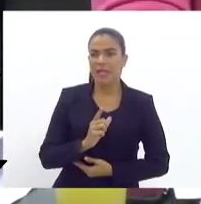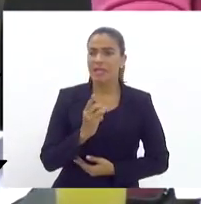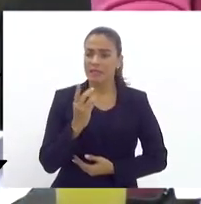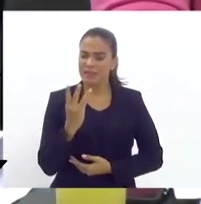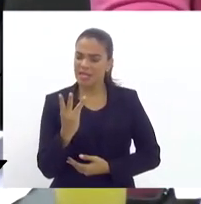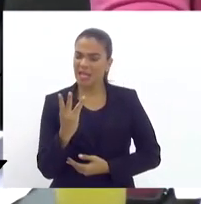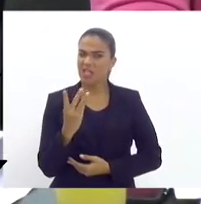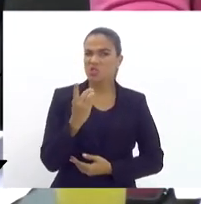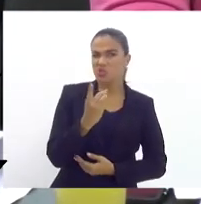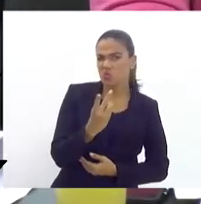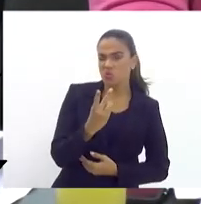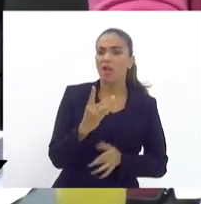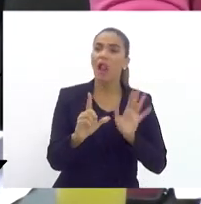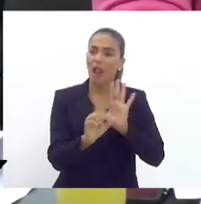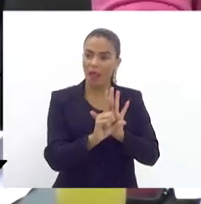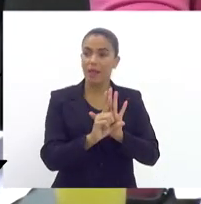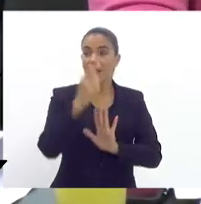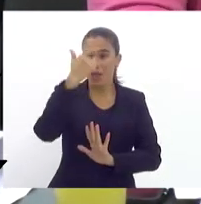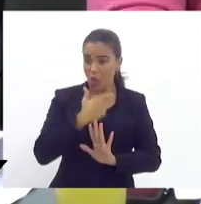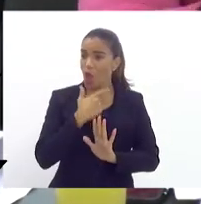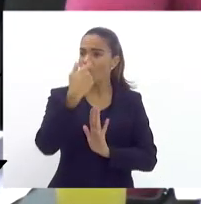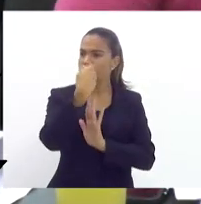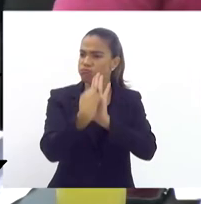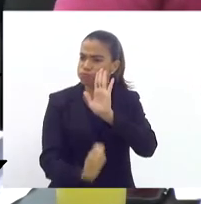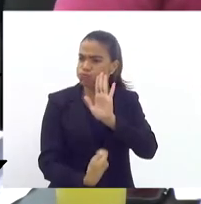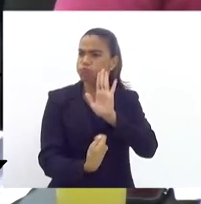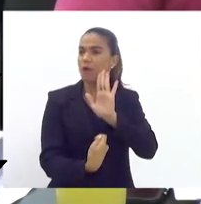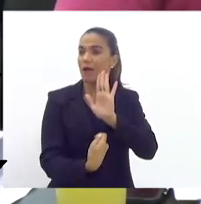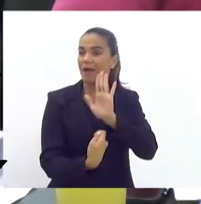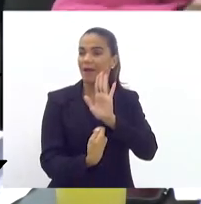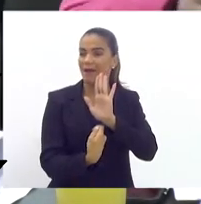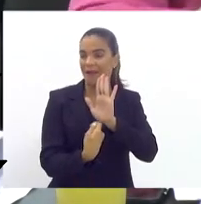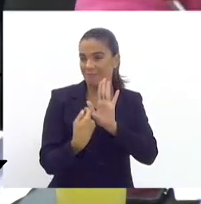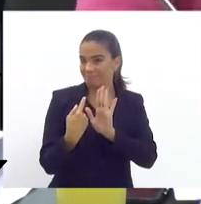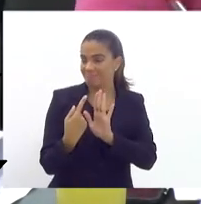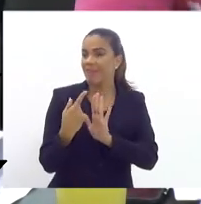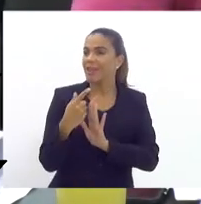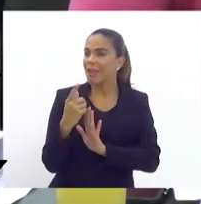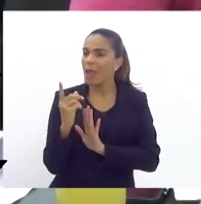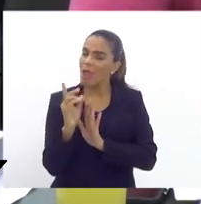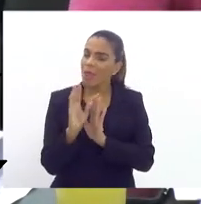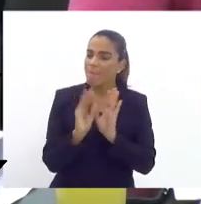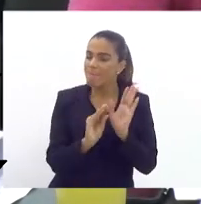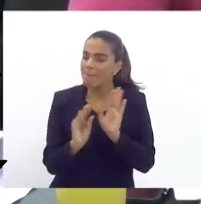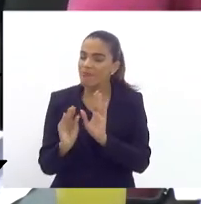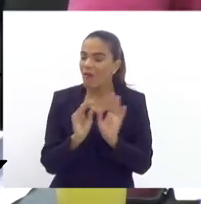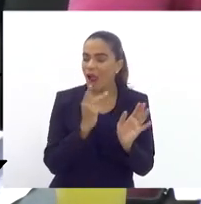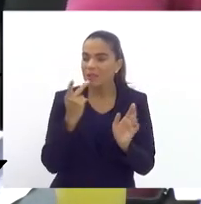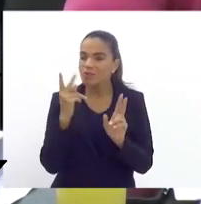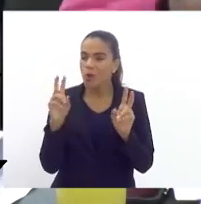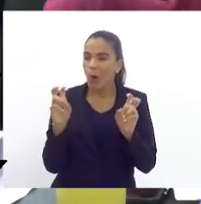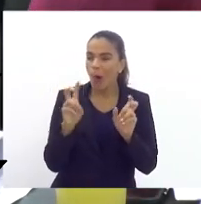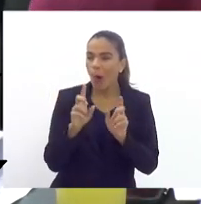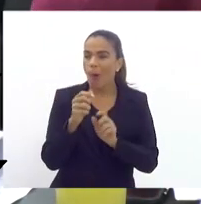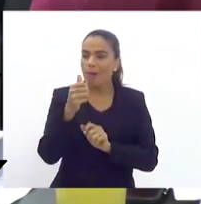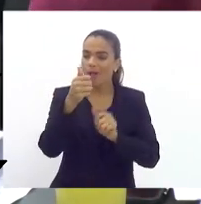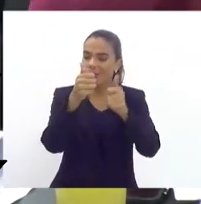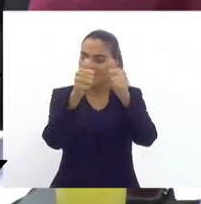duas leis que eu fui autor, que mexem nessas questões das multas, da vistoria,